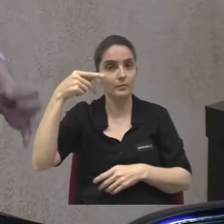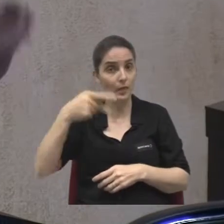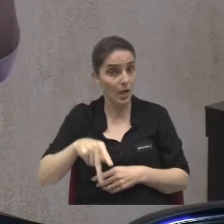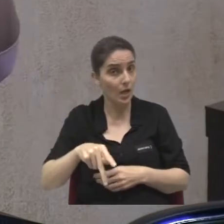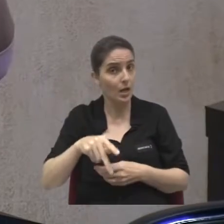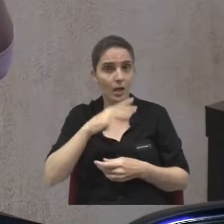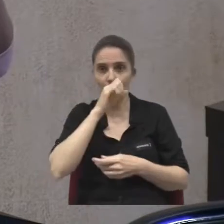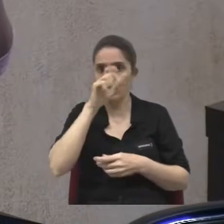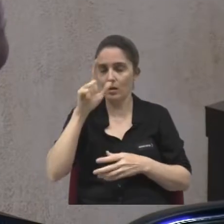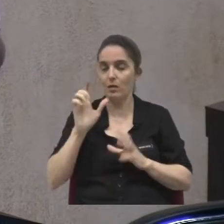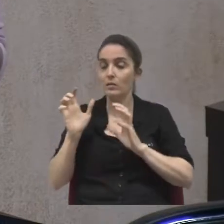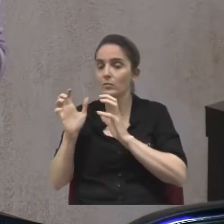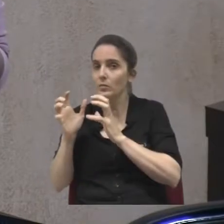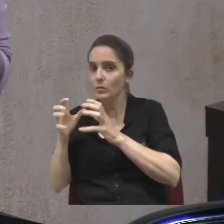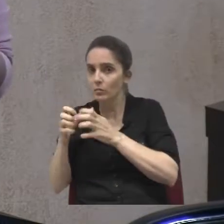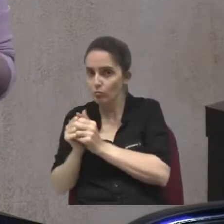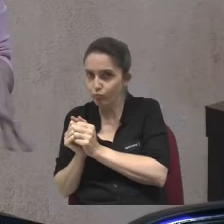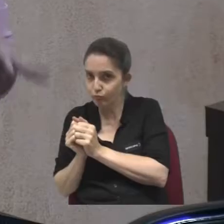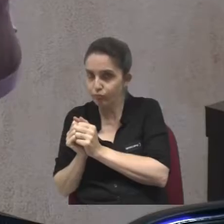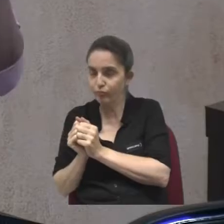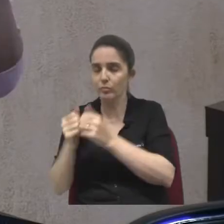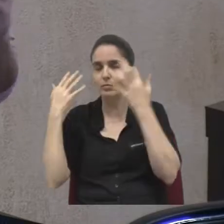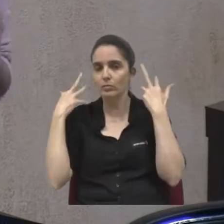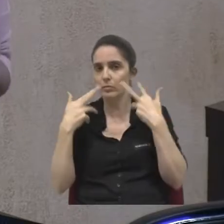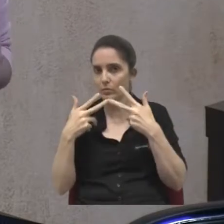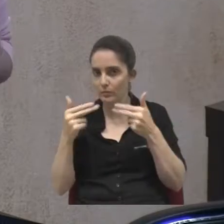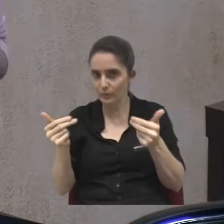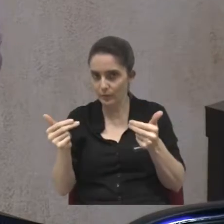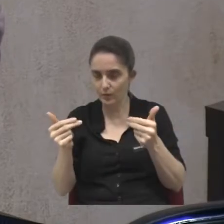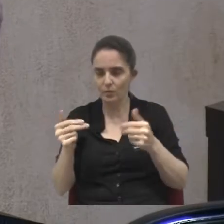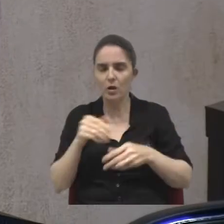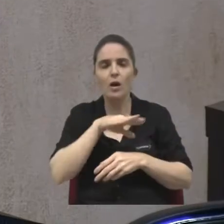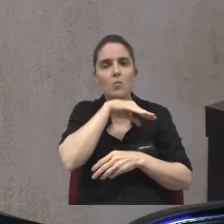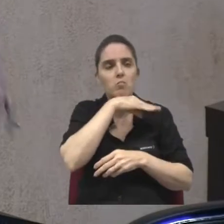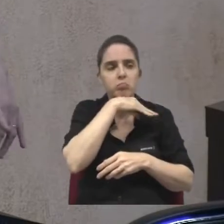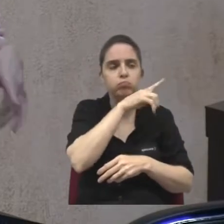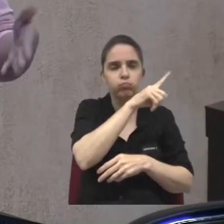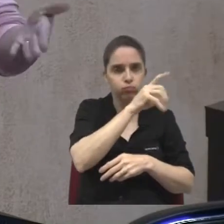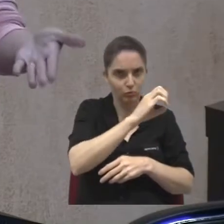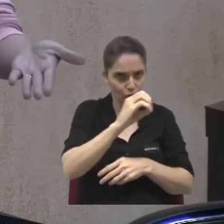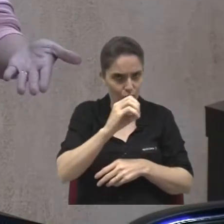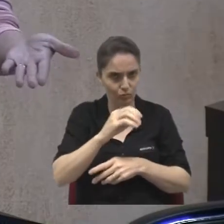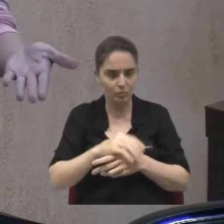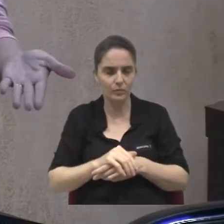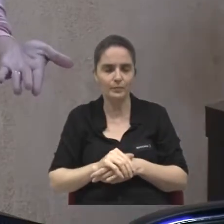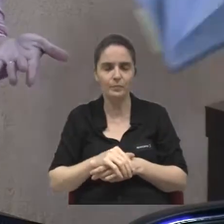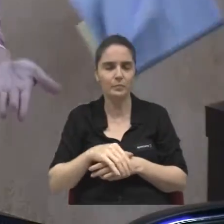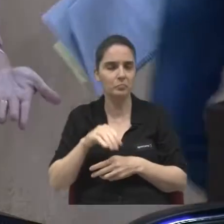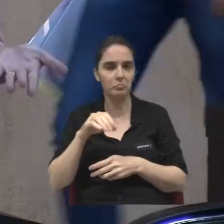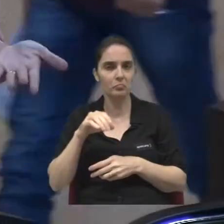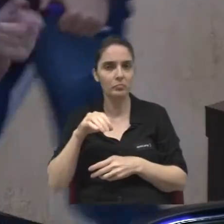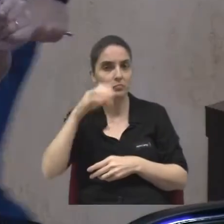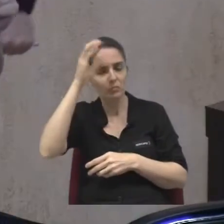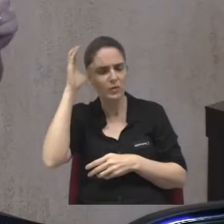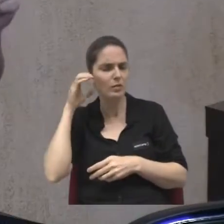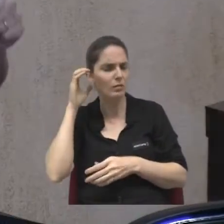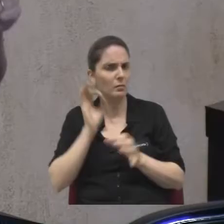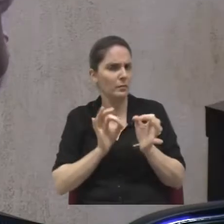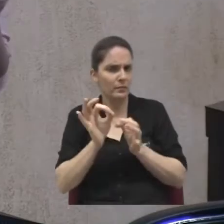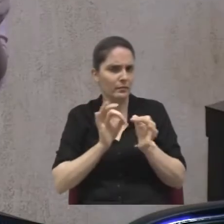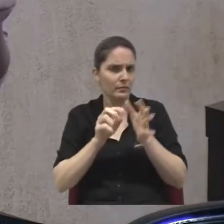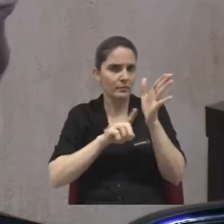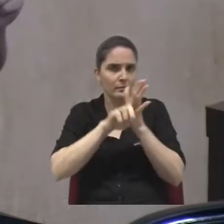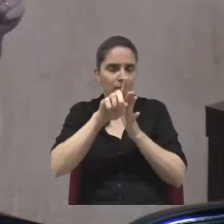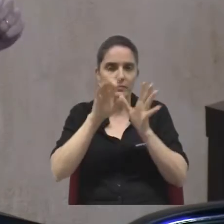zoológico, as informações que eu tenho, eu não fiz um requerimento específico ainda, porque eu creio que esse requerimento